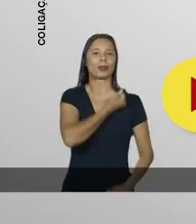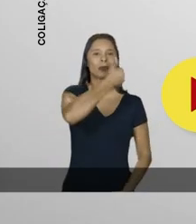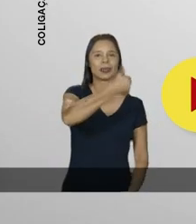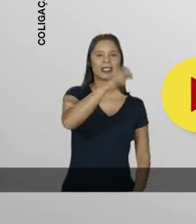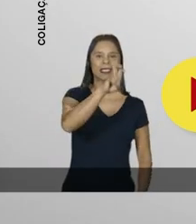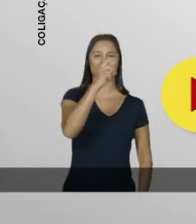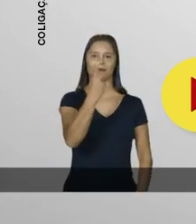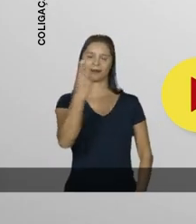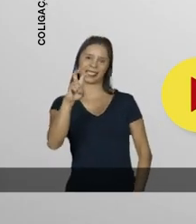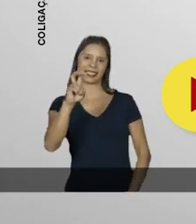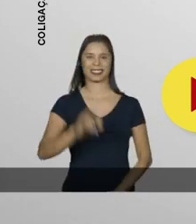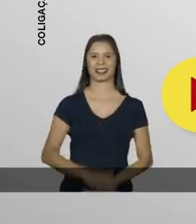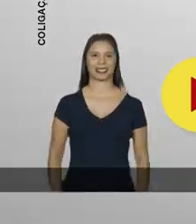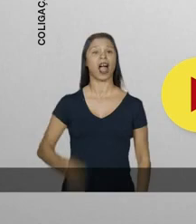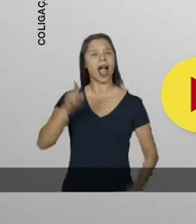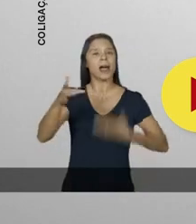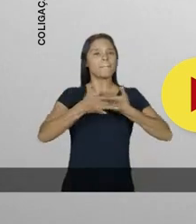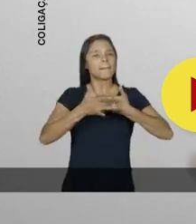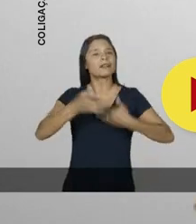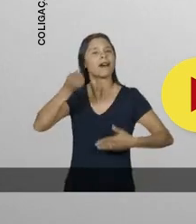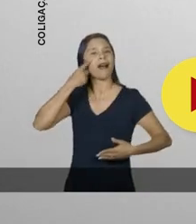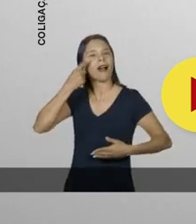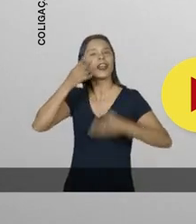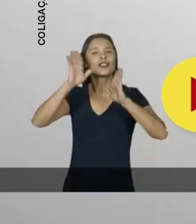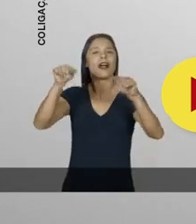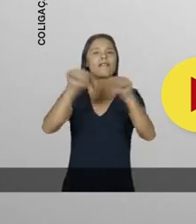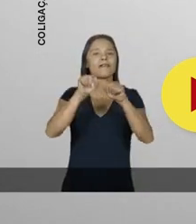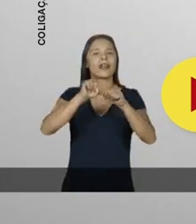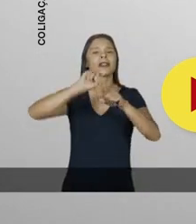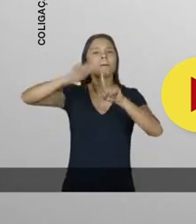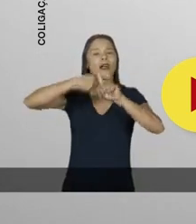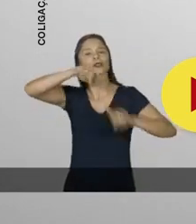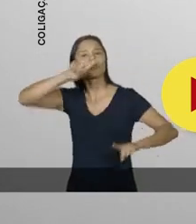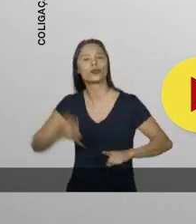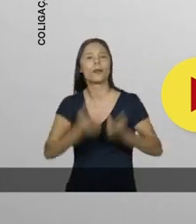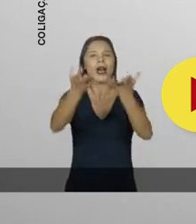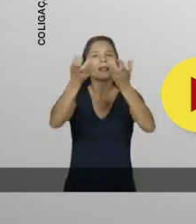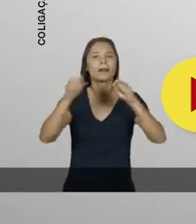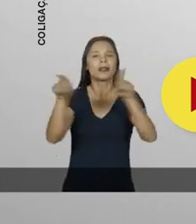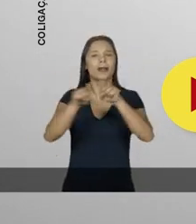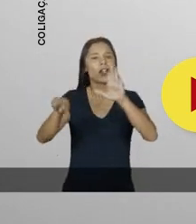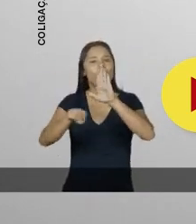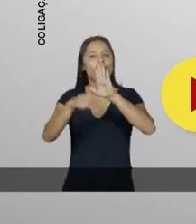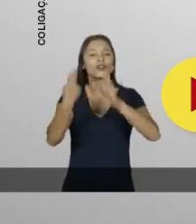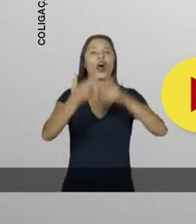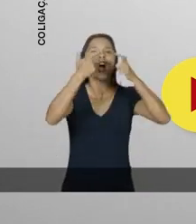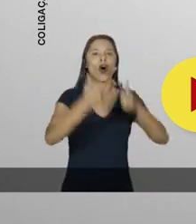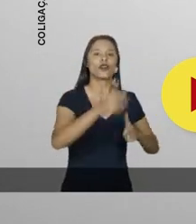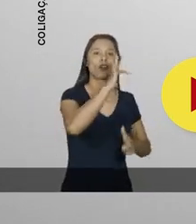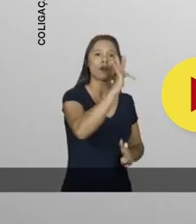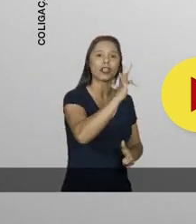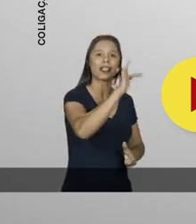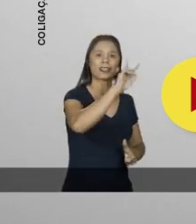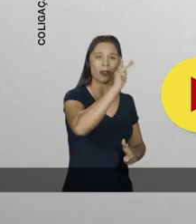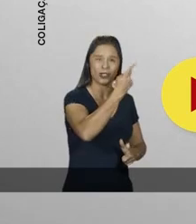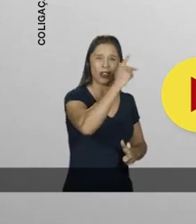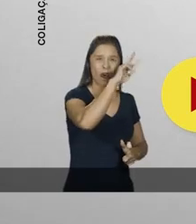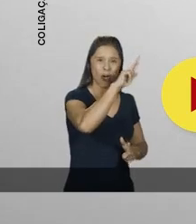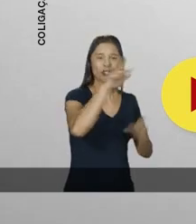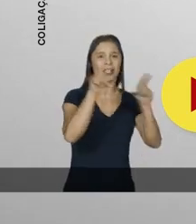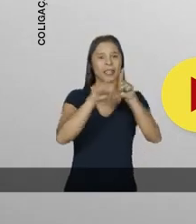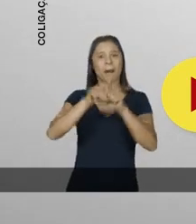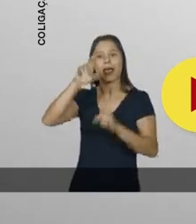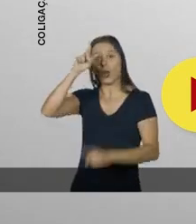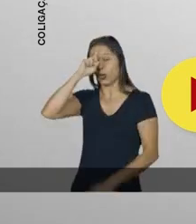Cidinha, 15115. Sou doutora Ariágina, médica oftalmologista. Já realizamos mais de 1 milhão de consultas